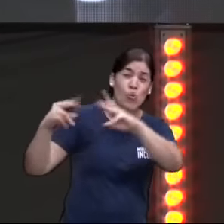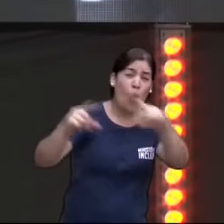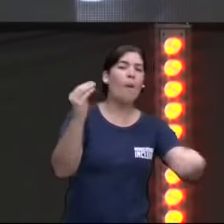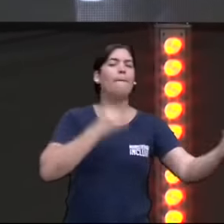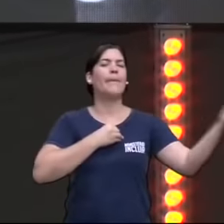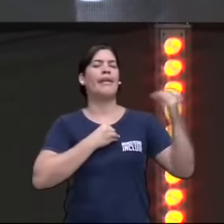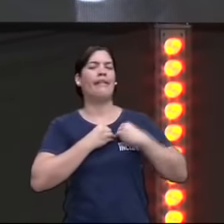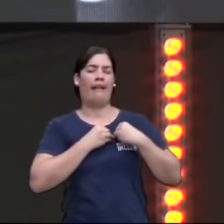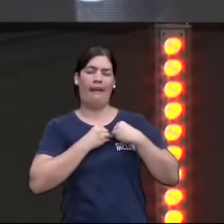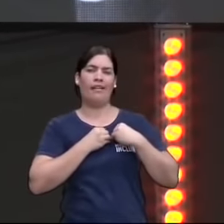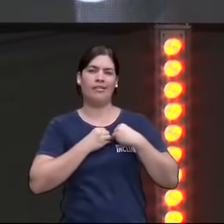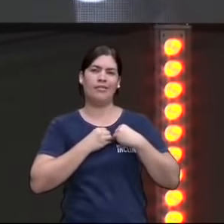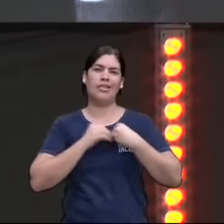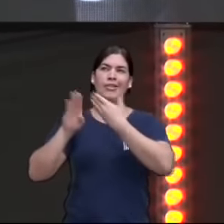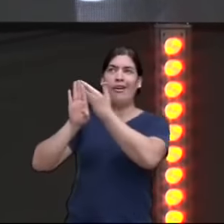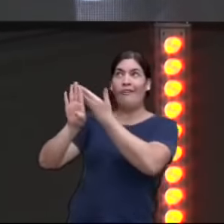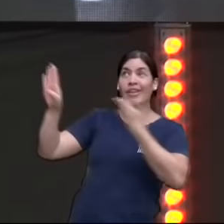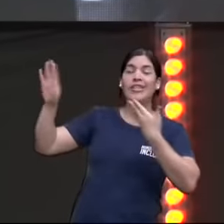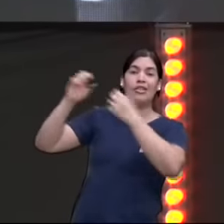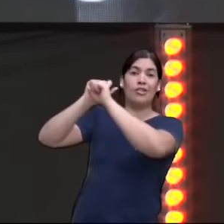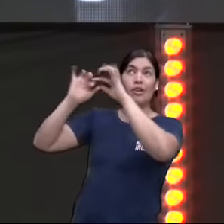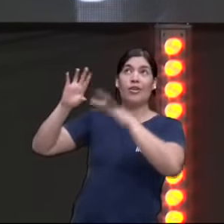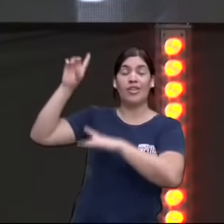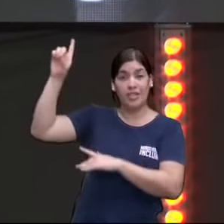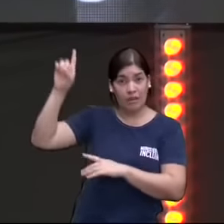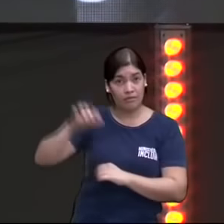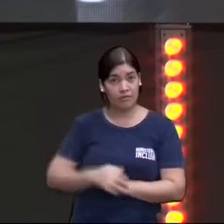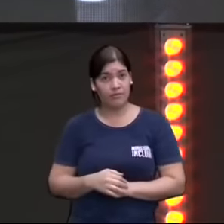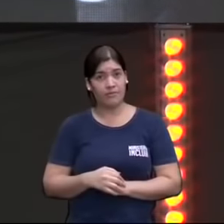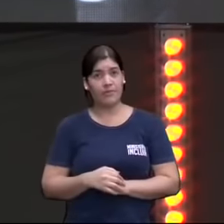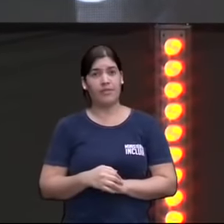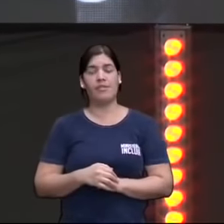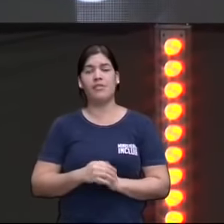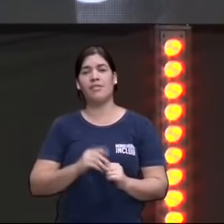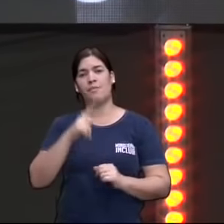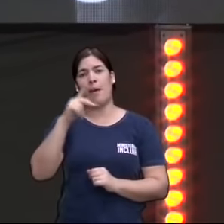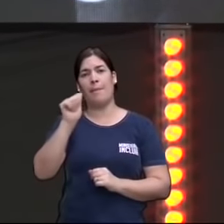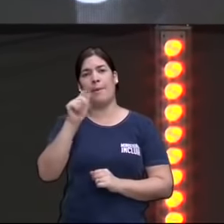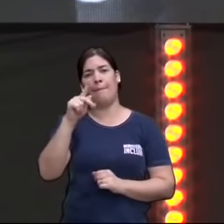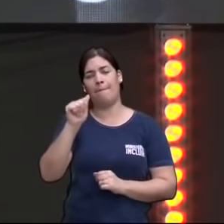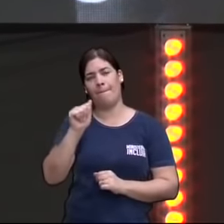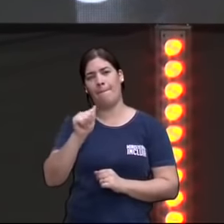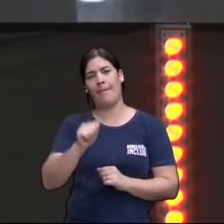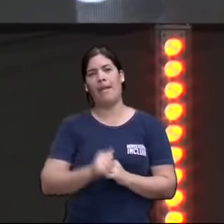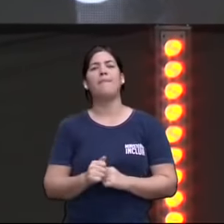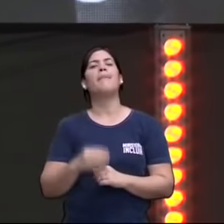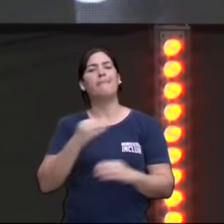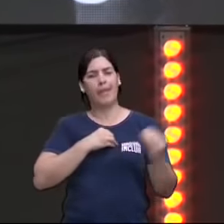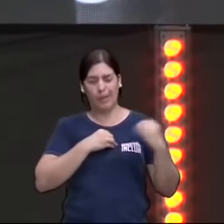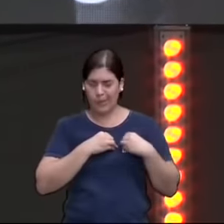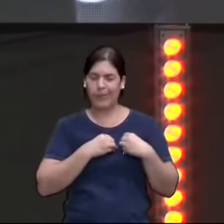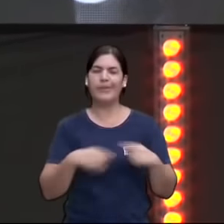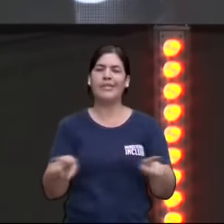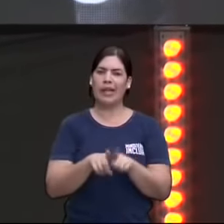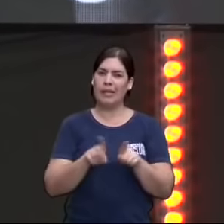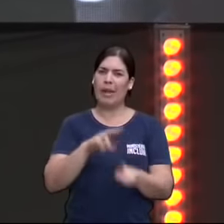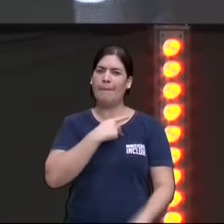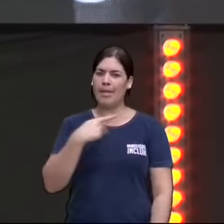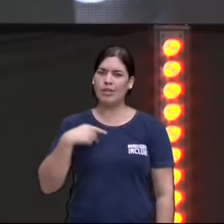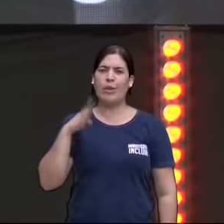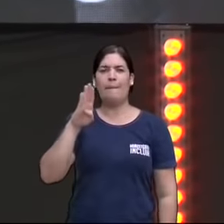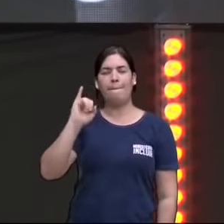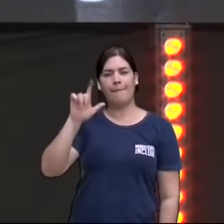da glória de Deus. O Papa Francisco pecou. O pastor Billy Graham, maior evangelista